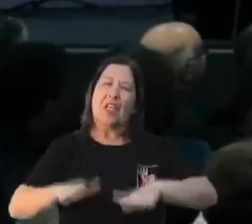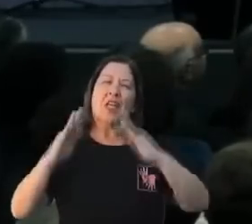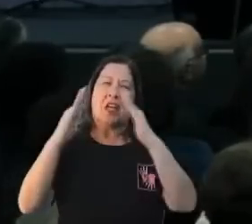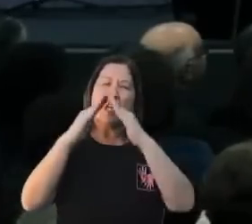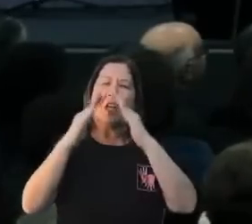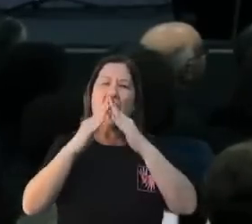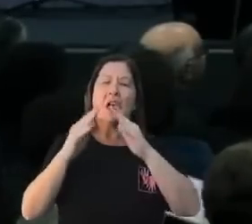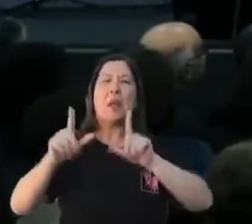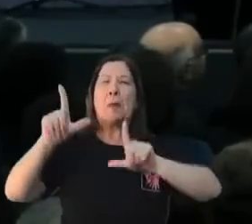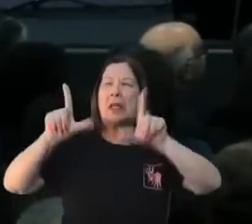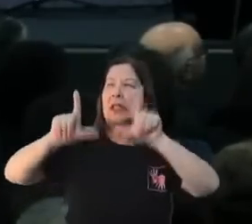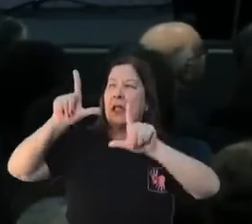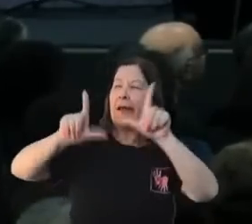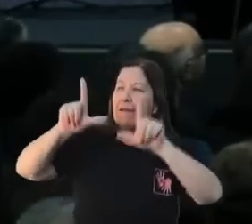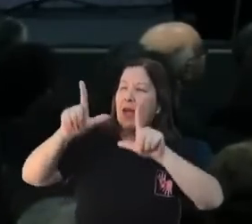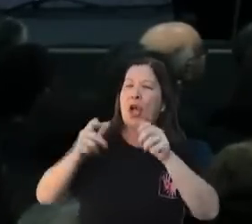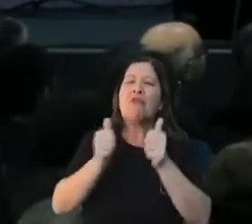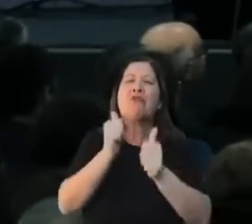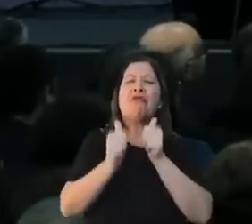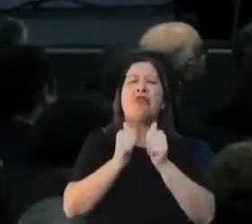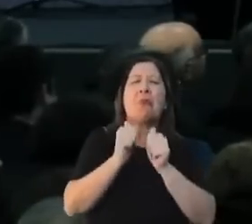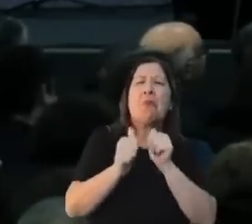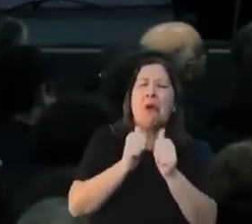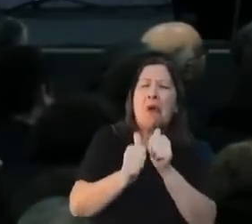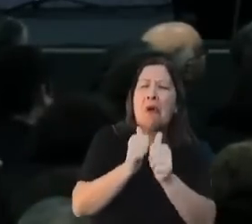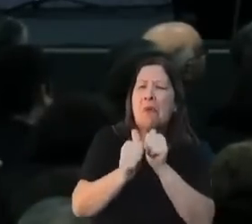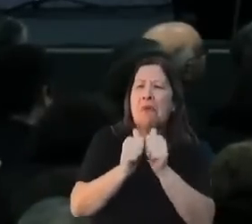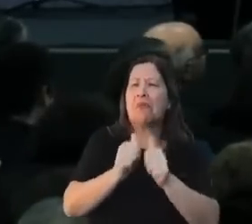E qualquer motivo é motivo para a gente dar uma boa desculpa.